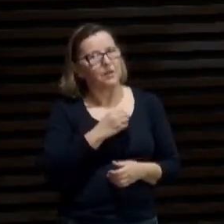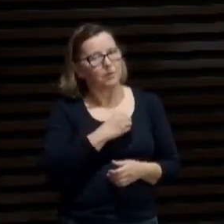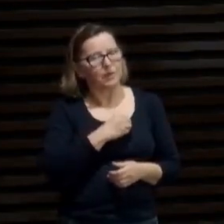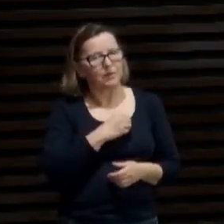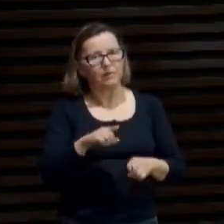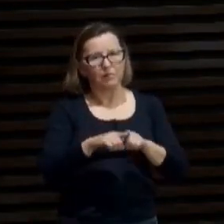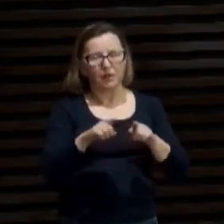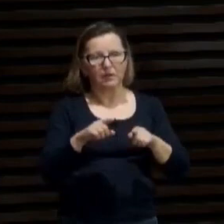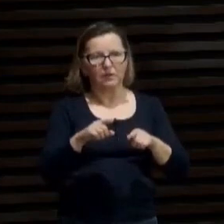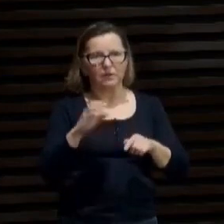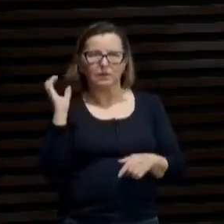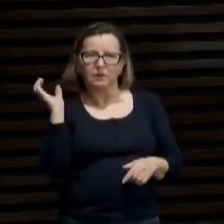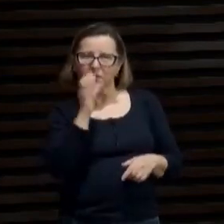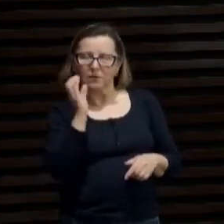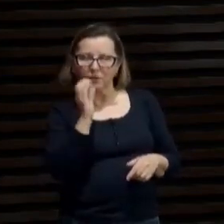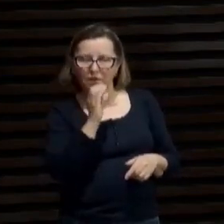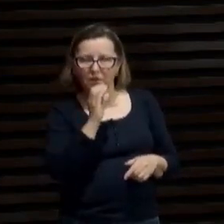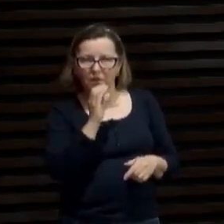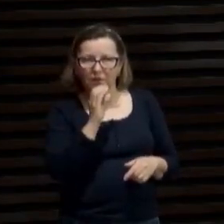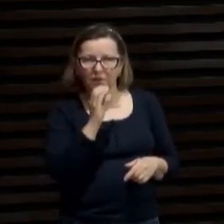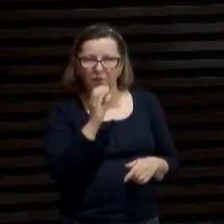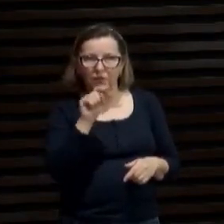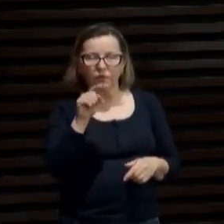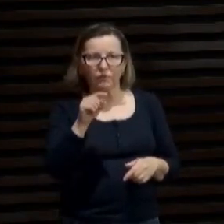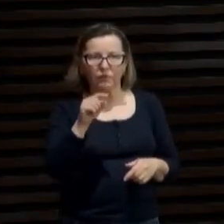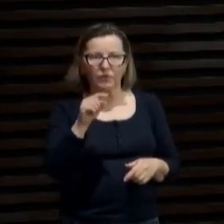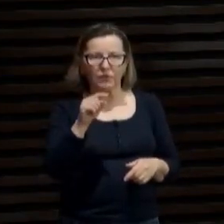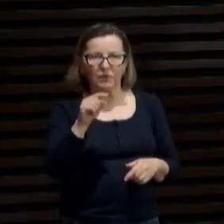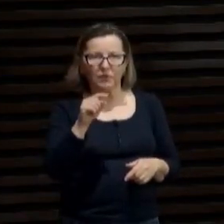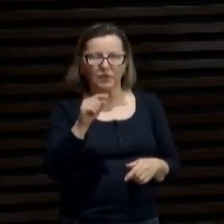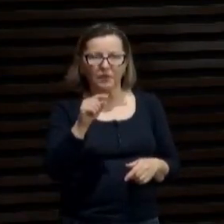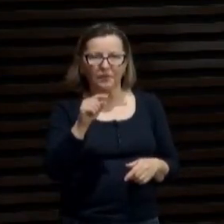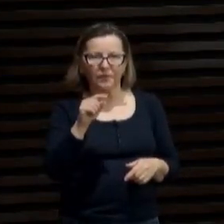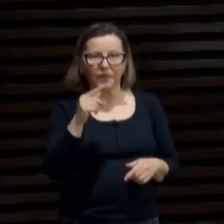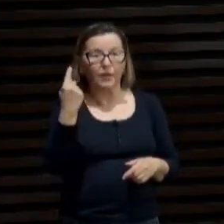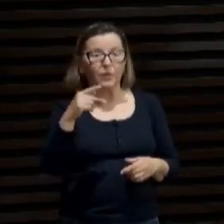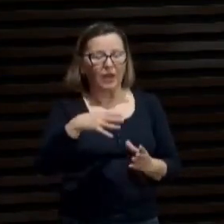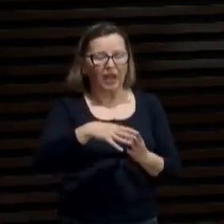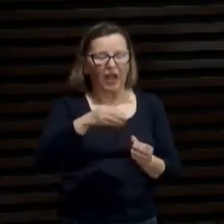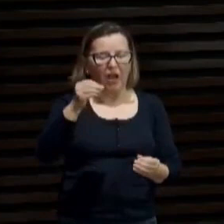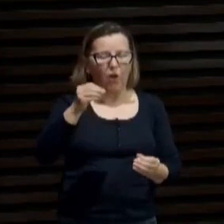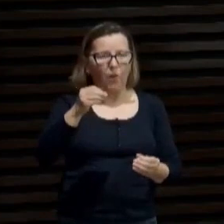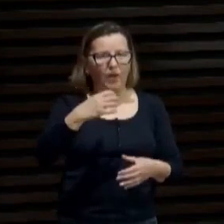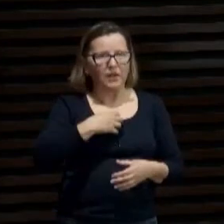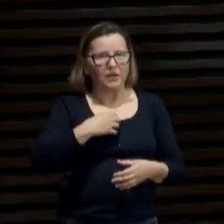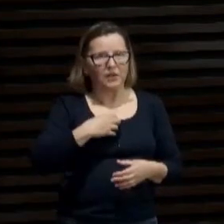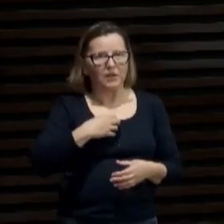mas logo depois que esse prazer se vai, você vai ser inundado na tua alma por um sentimento de